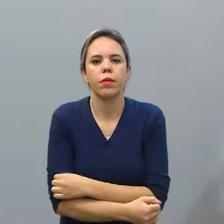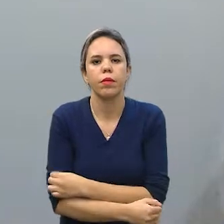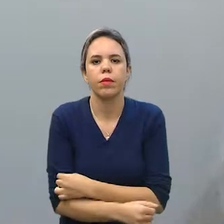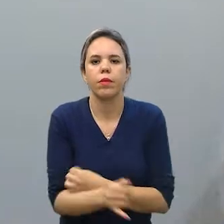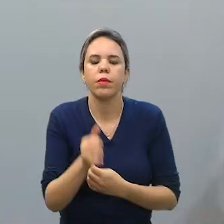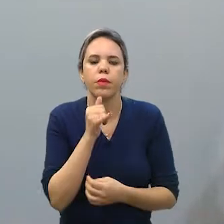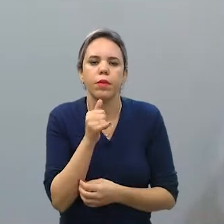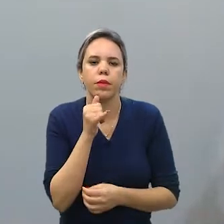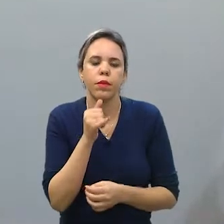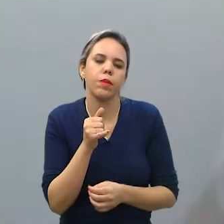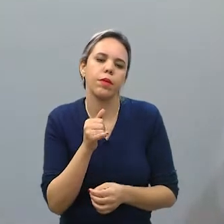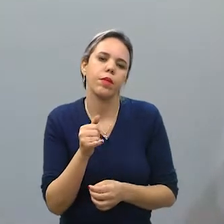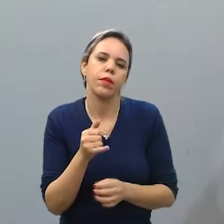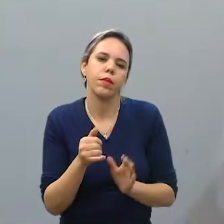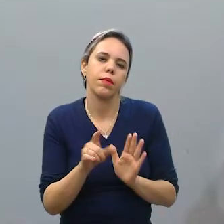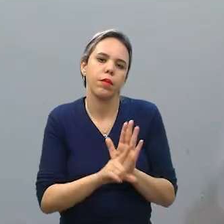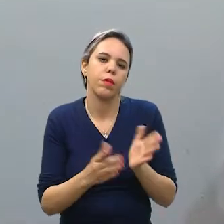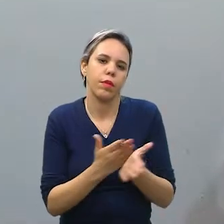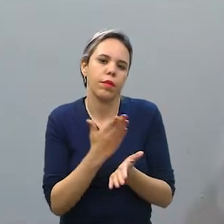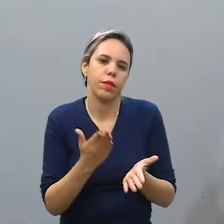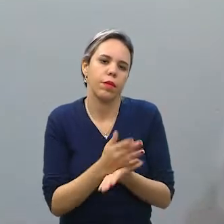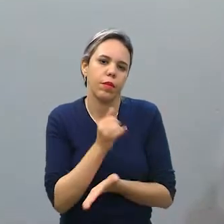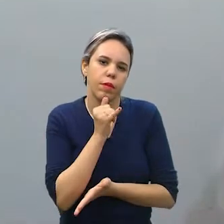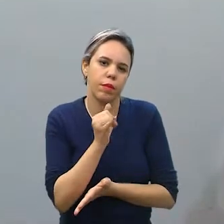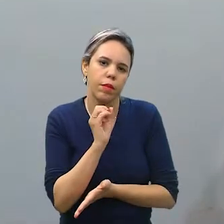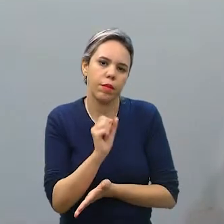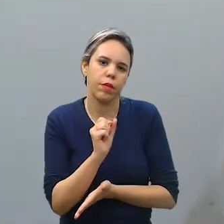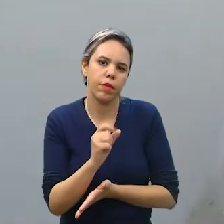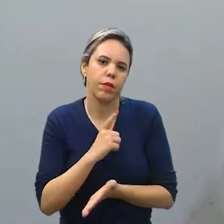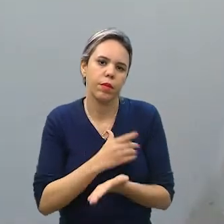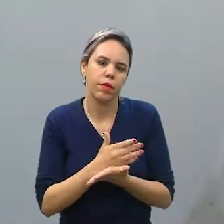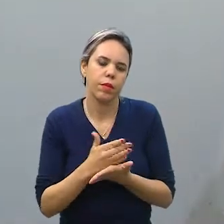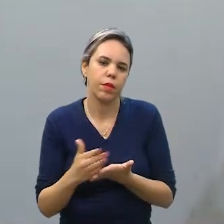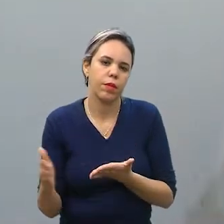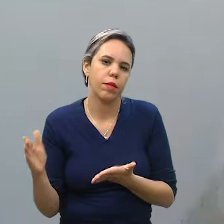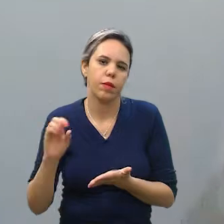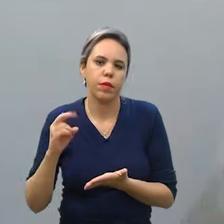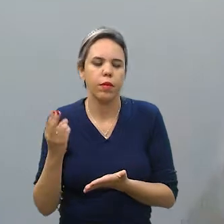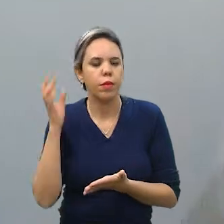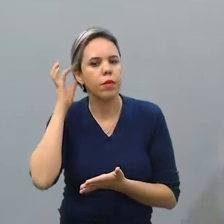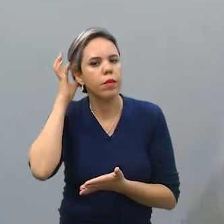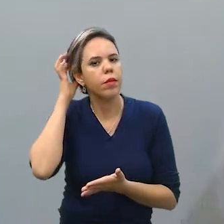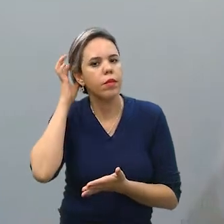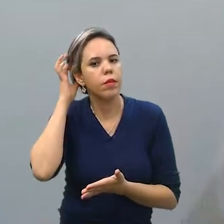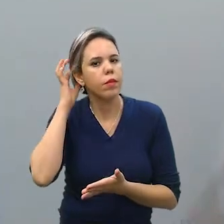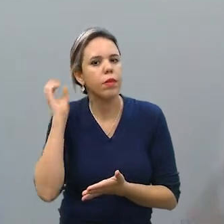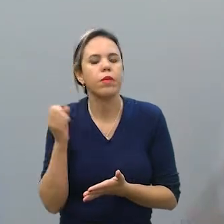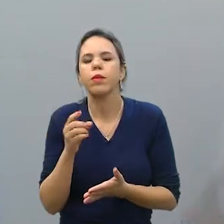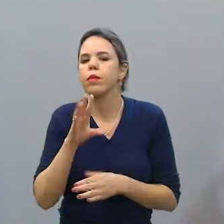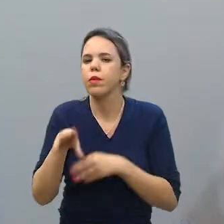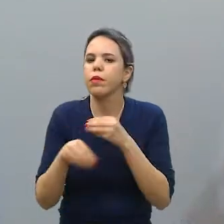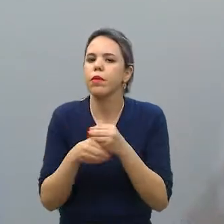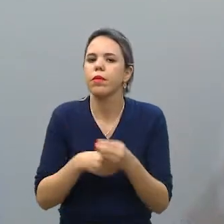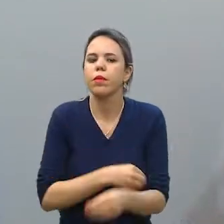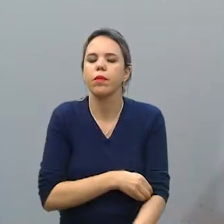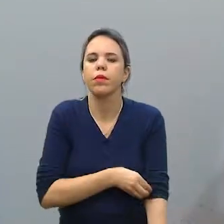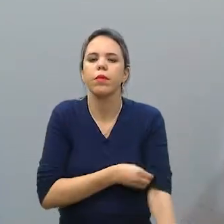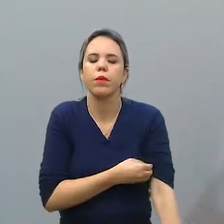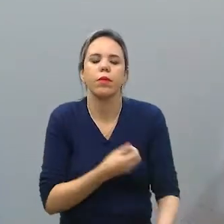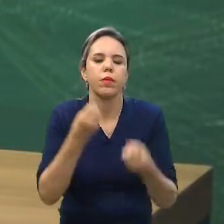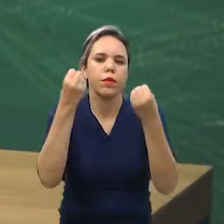uma edição que tenha, por exemplo, uma introdução ou um suplemento